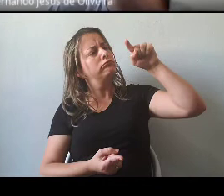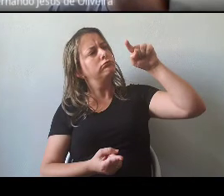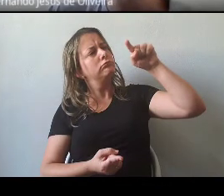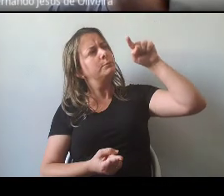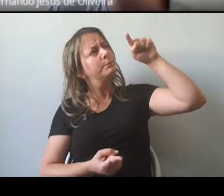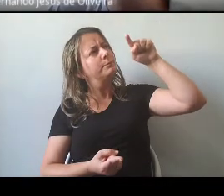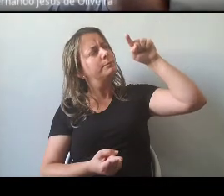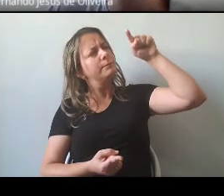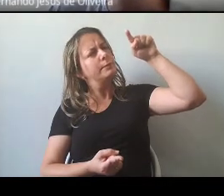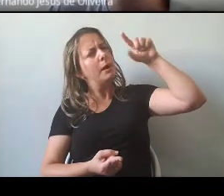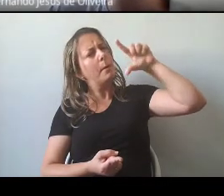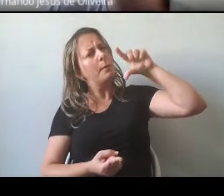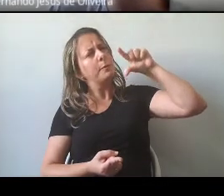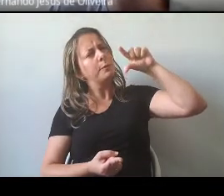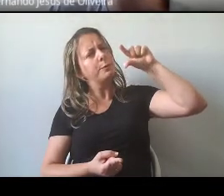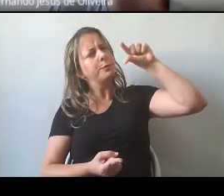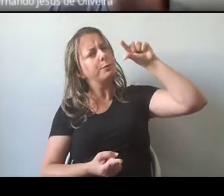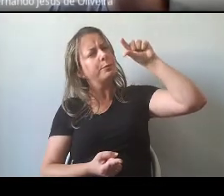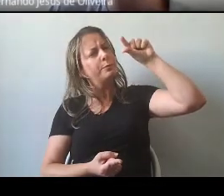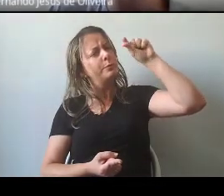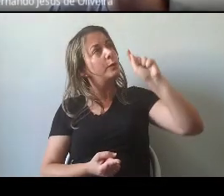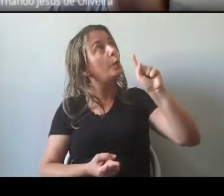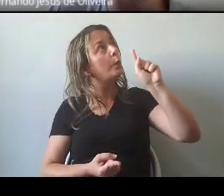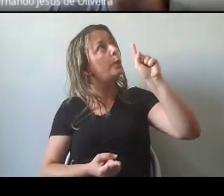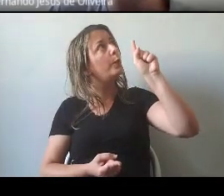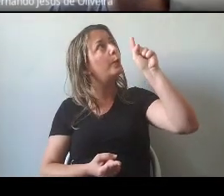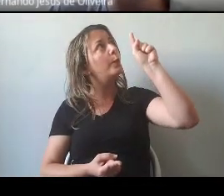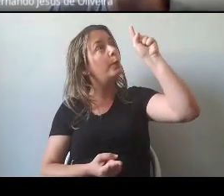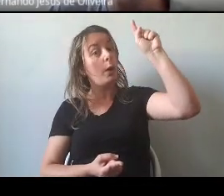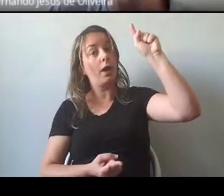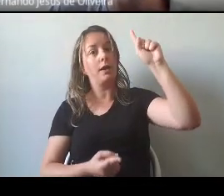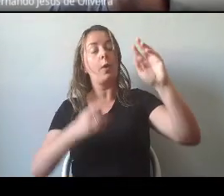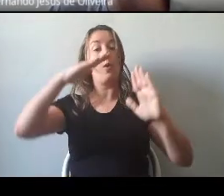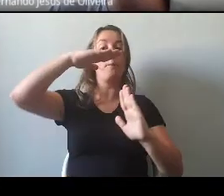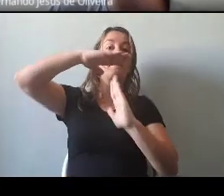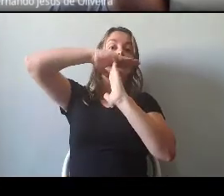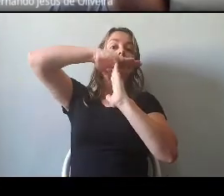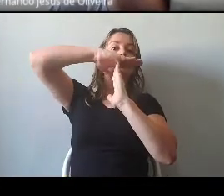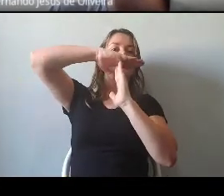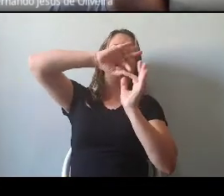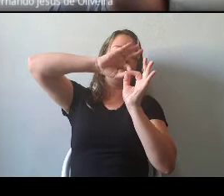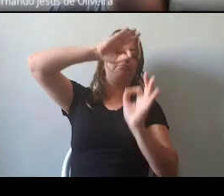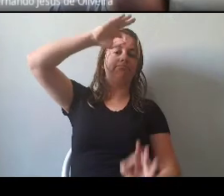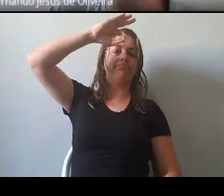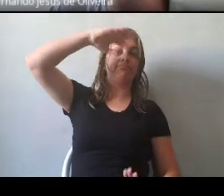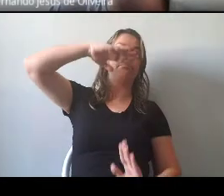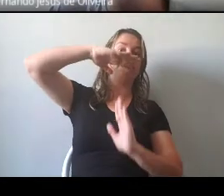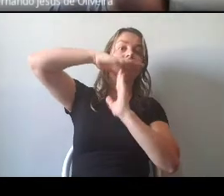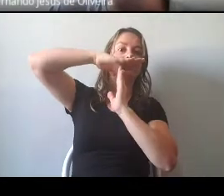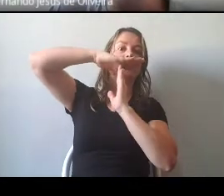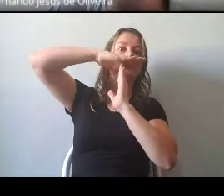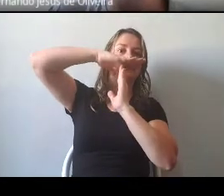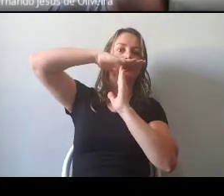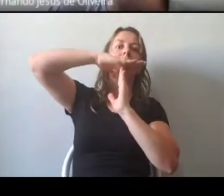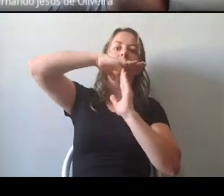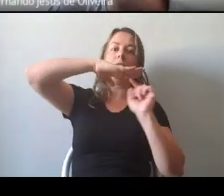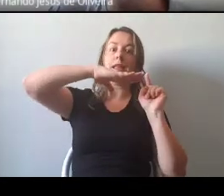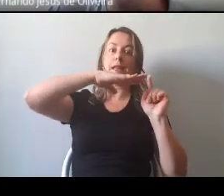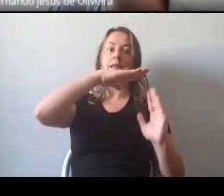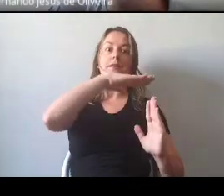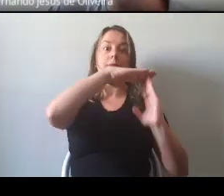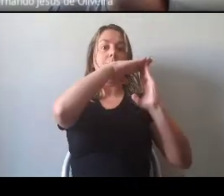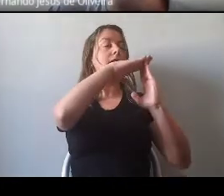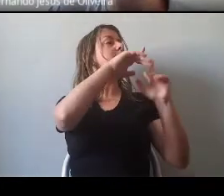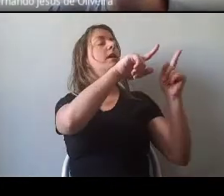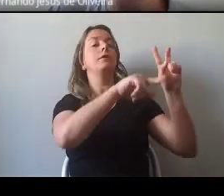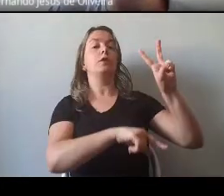velocidade está caindo até chegar lá em cima, no ponto mais alto, a gente vai chamar de altura máxima, tá? Nesse ponto,